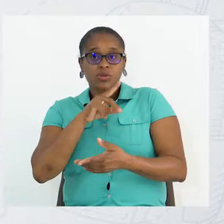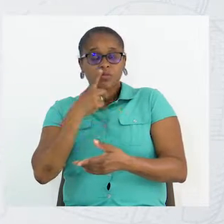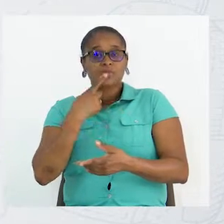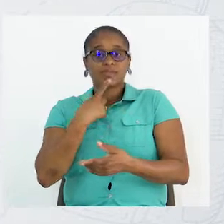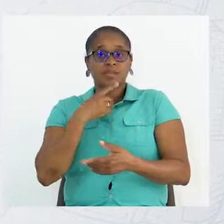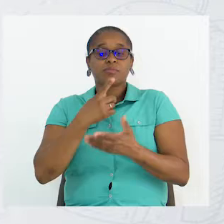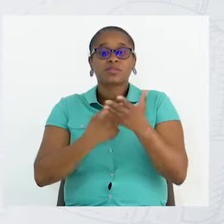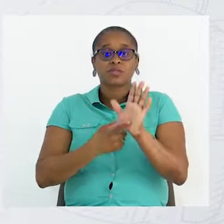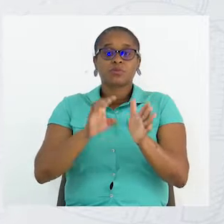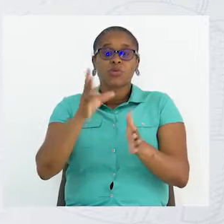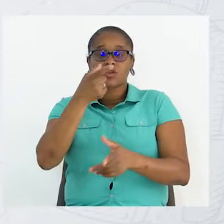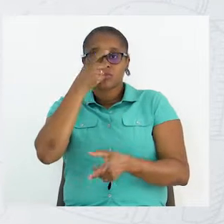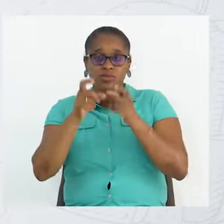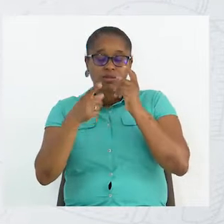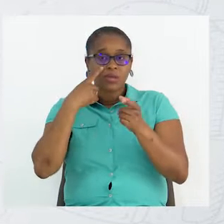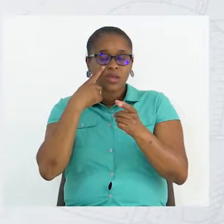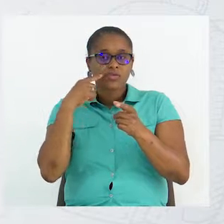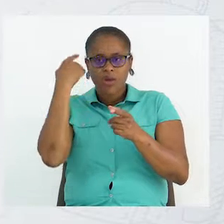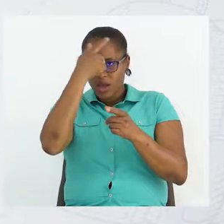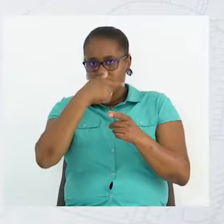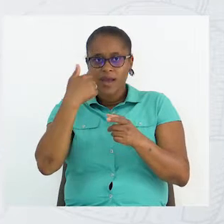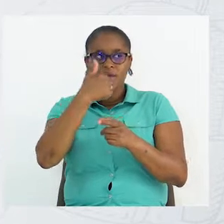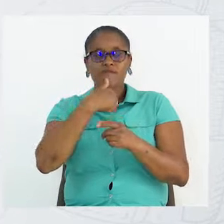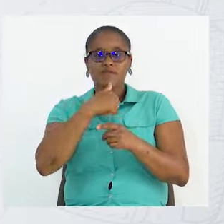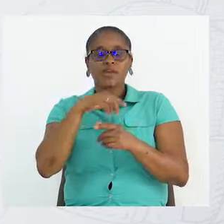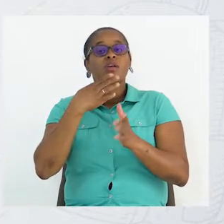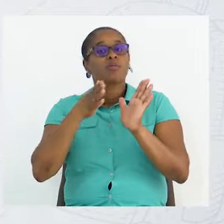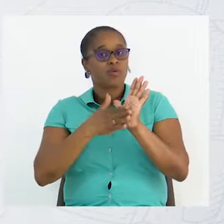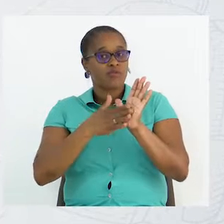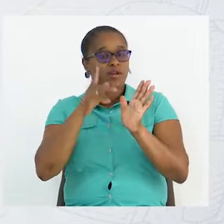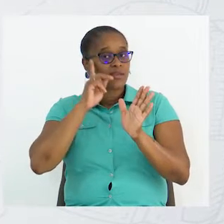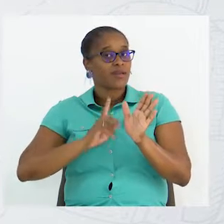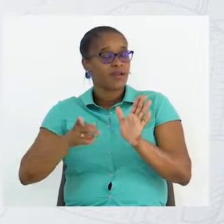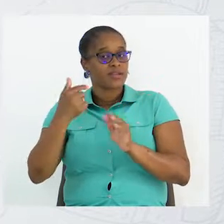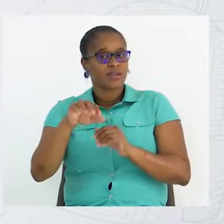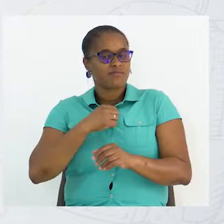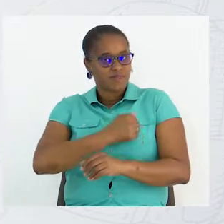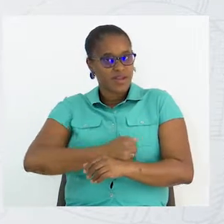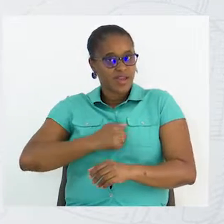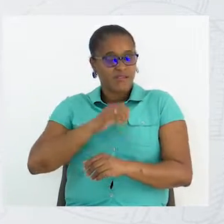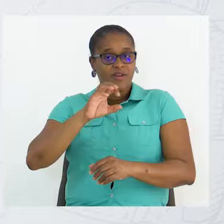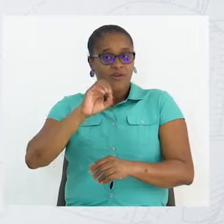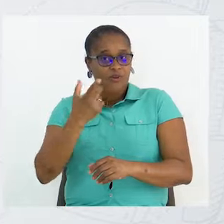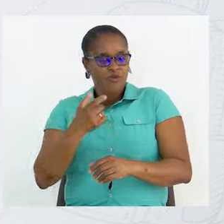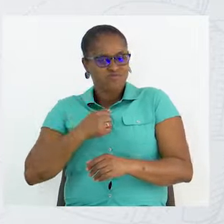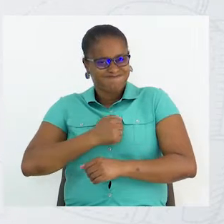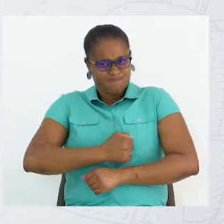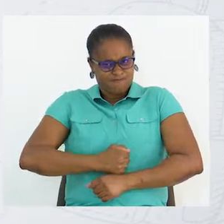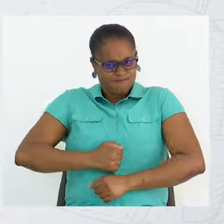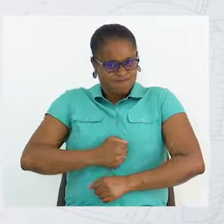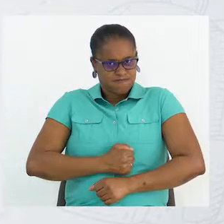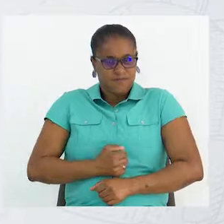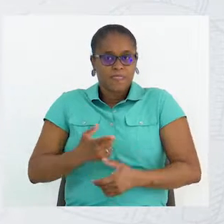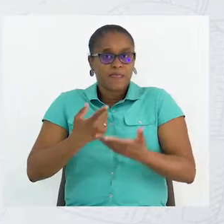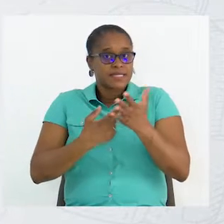quando uma personagem aparece com a cara avermelhada, provavelmente ela está com raiva ou então furiosa, como é o exemplo